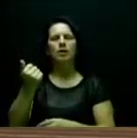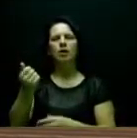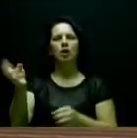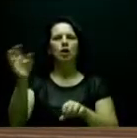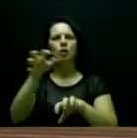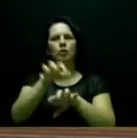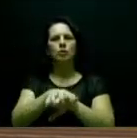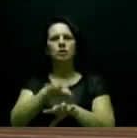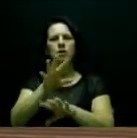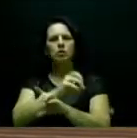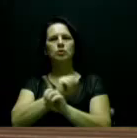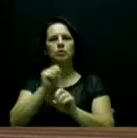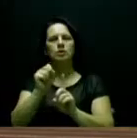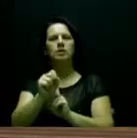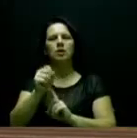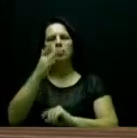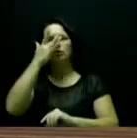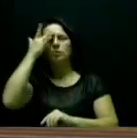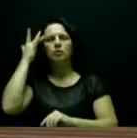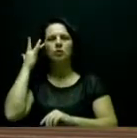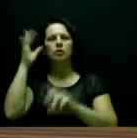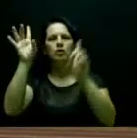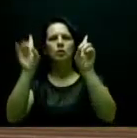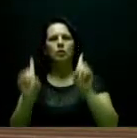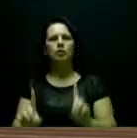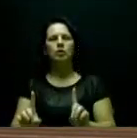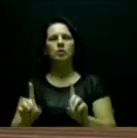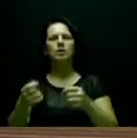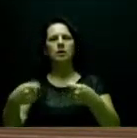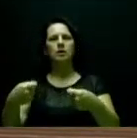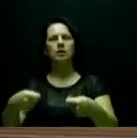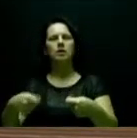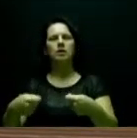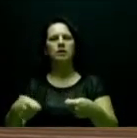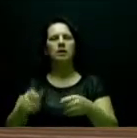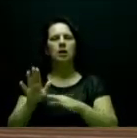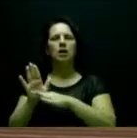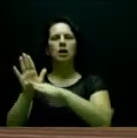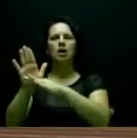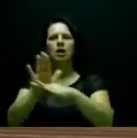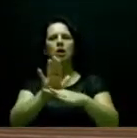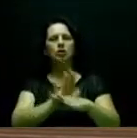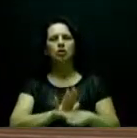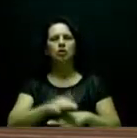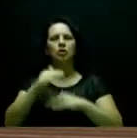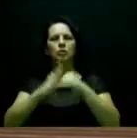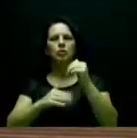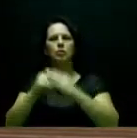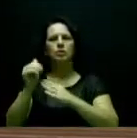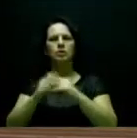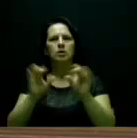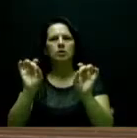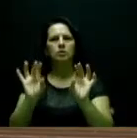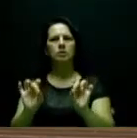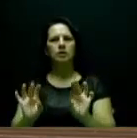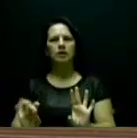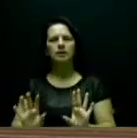inclusão social aos munícipes com deficiência que necessitam de atendimento por profissionais